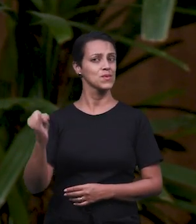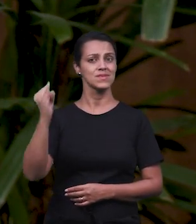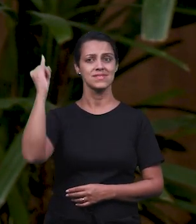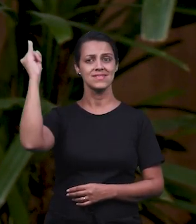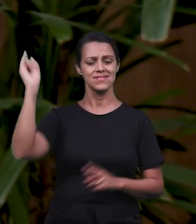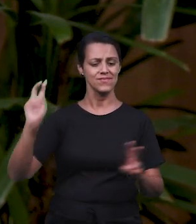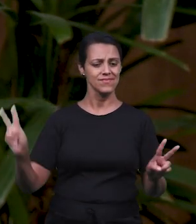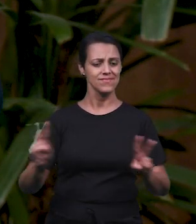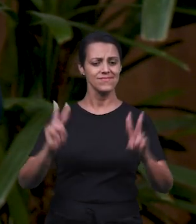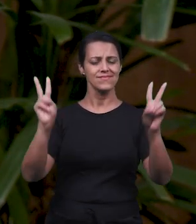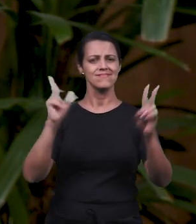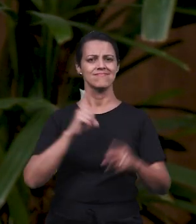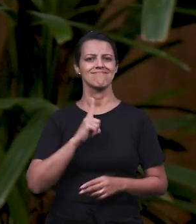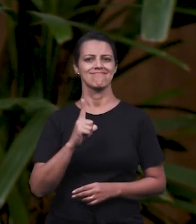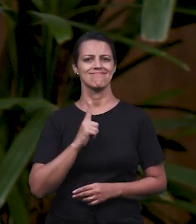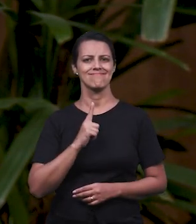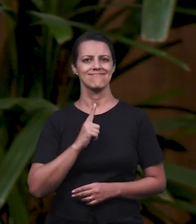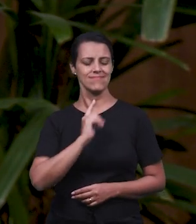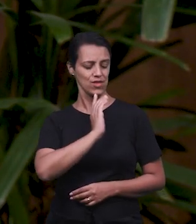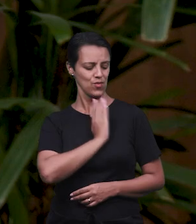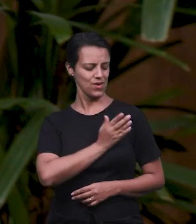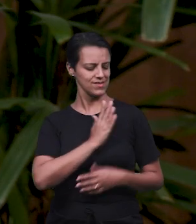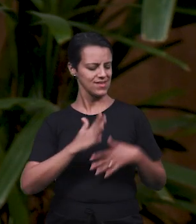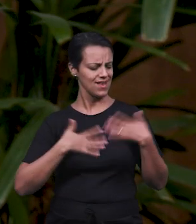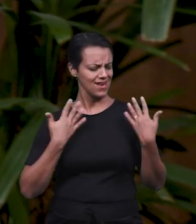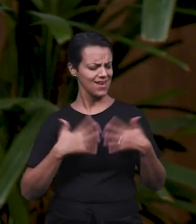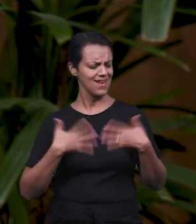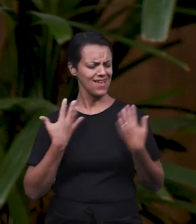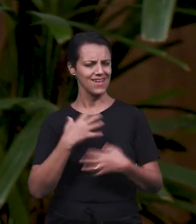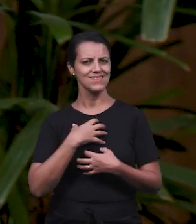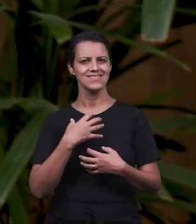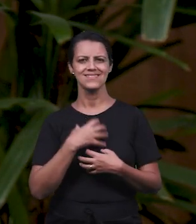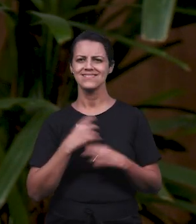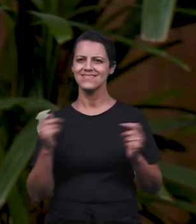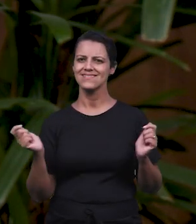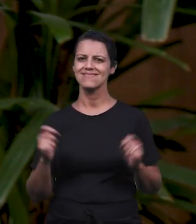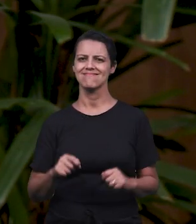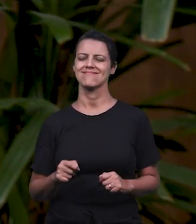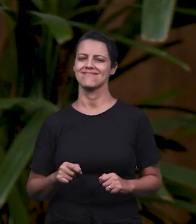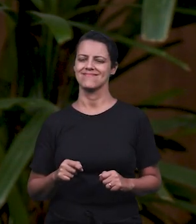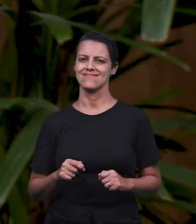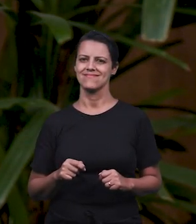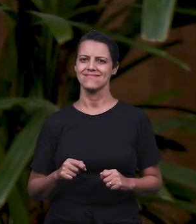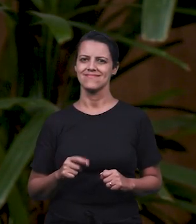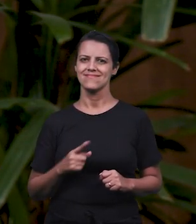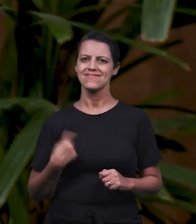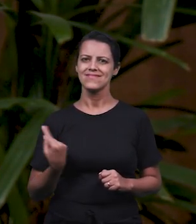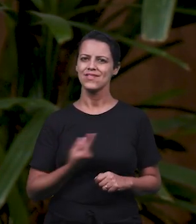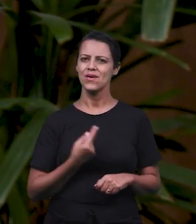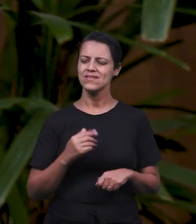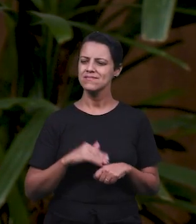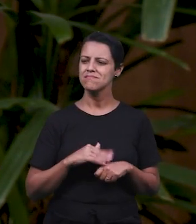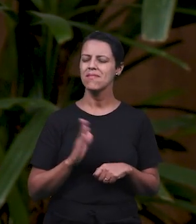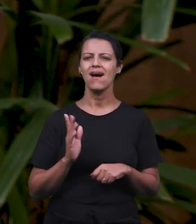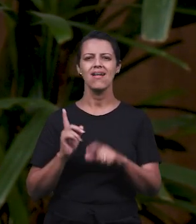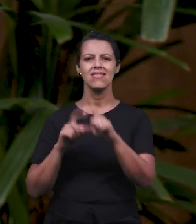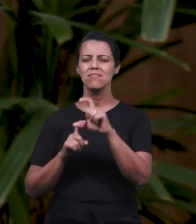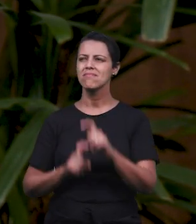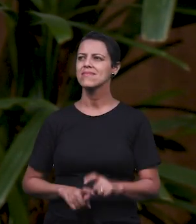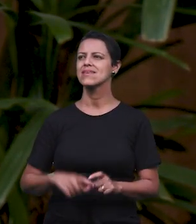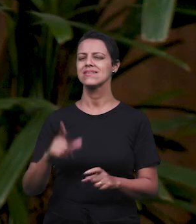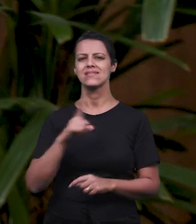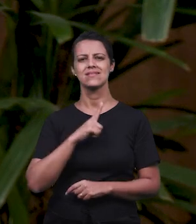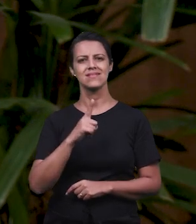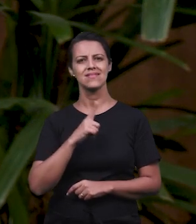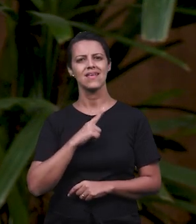valoroso, que alegra os nossos corações, que nos faz a cada dia ser mais dependentes e ser